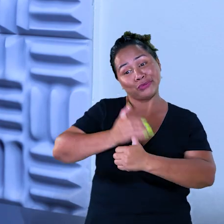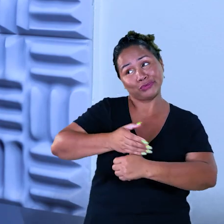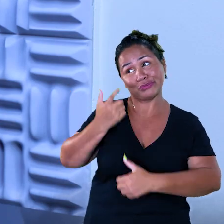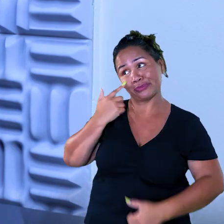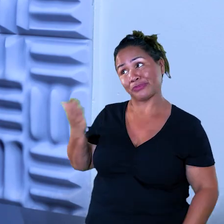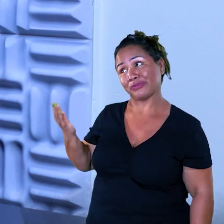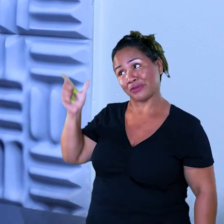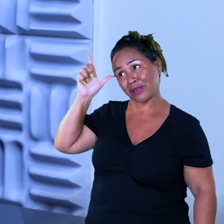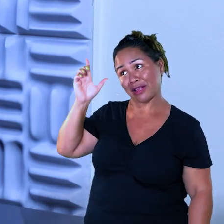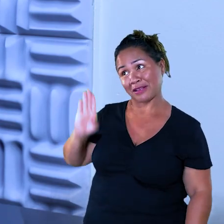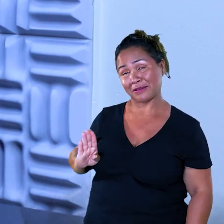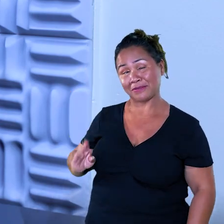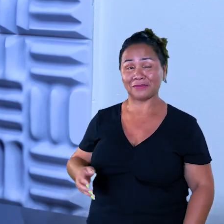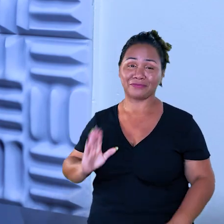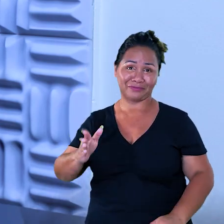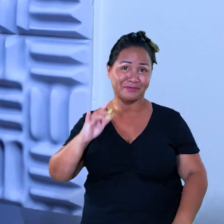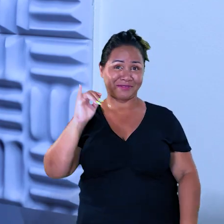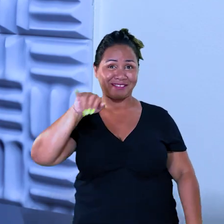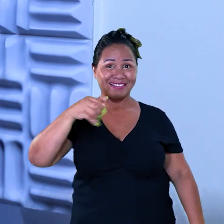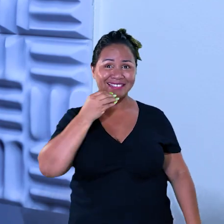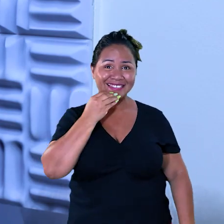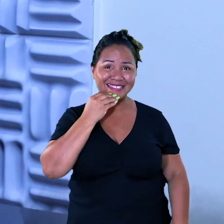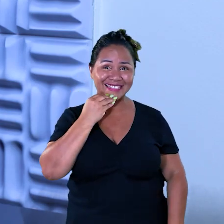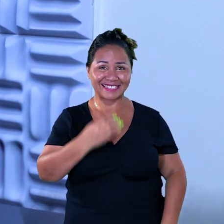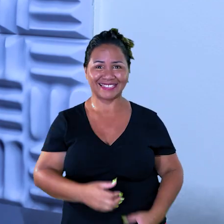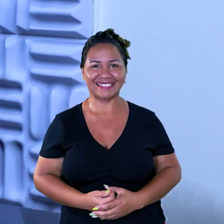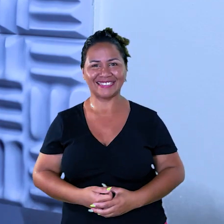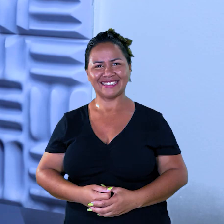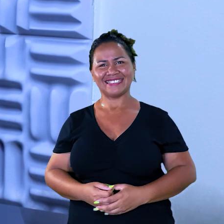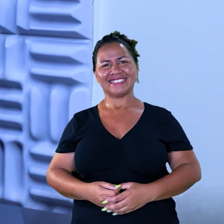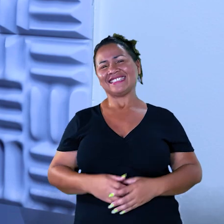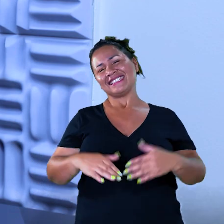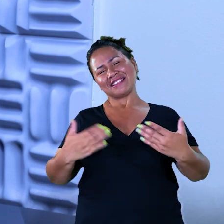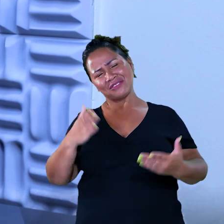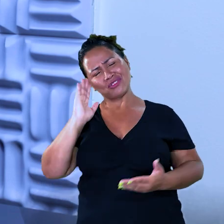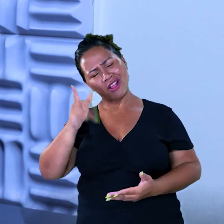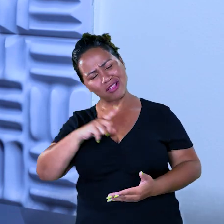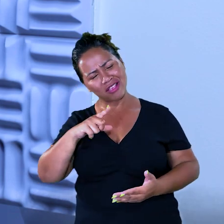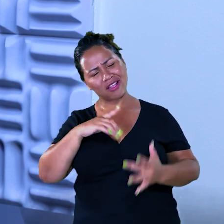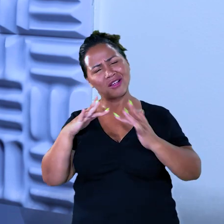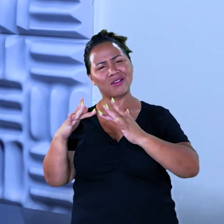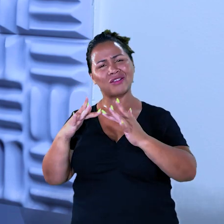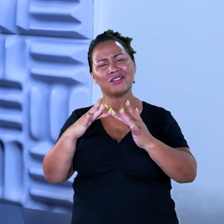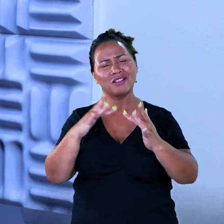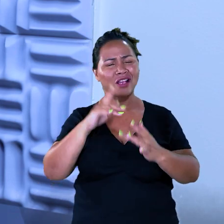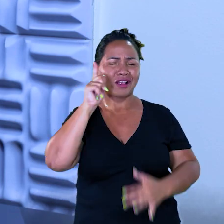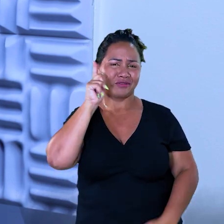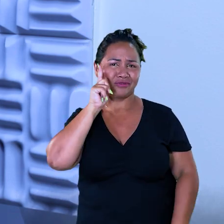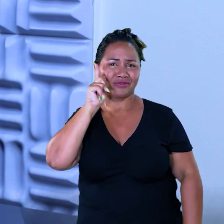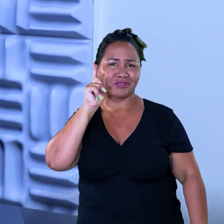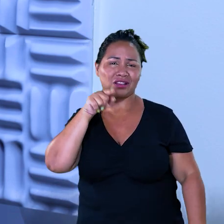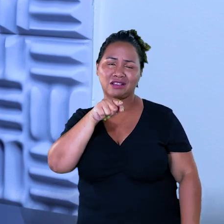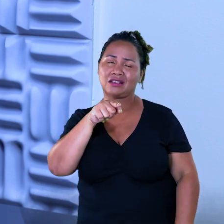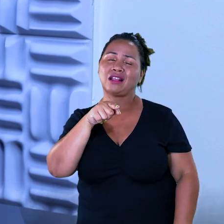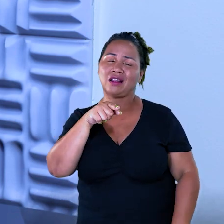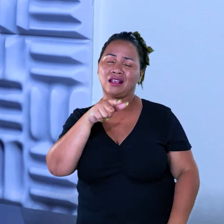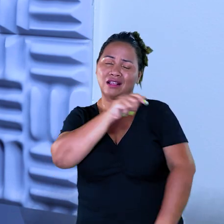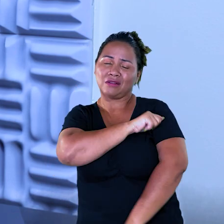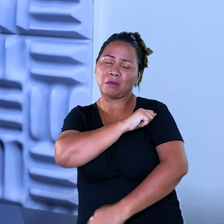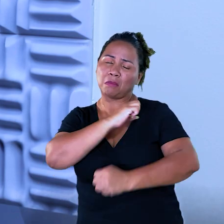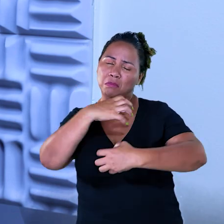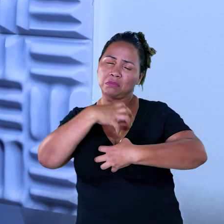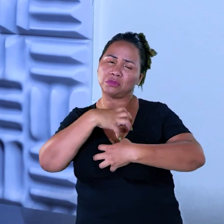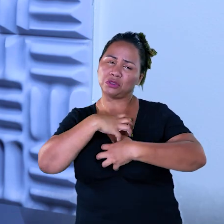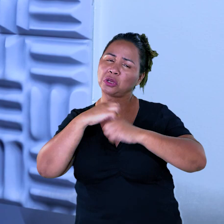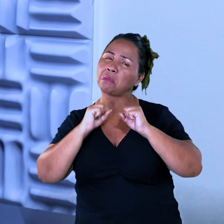Sim, oportunidade? sim. E você já tem contato com Geice, então ela Sim. pode ficar muito à vontade, Uhum. né? A gente já falou